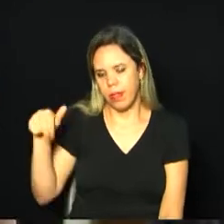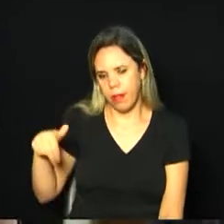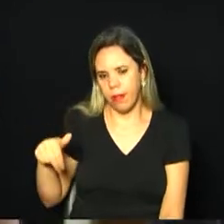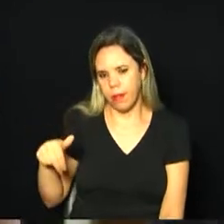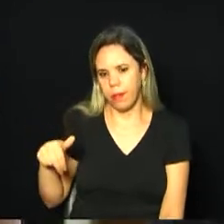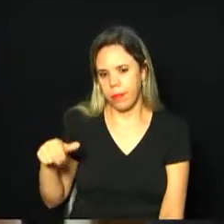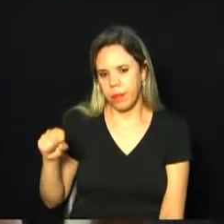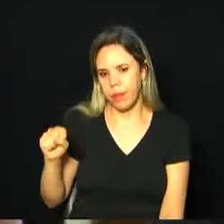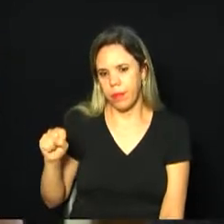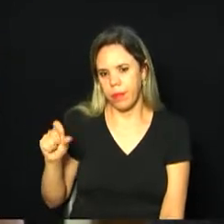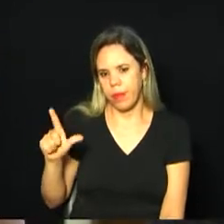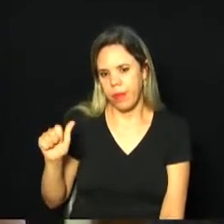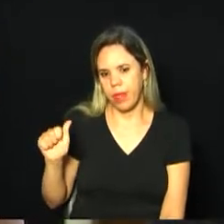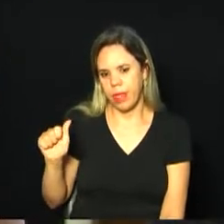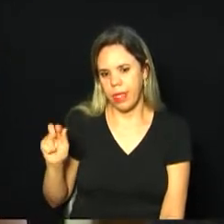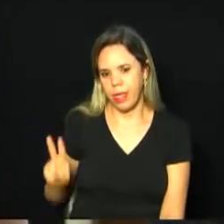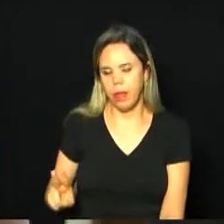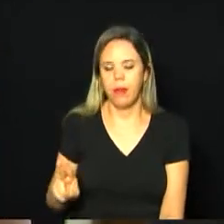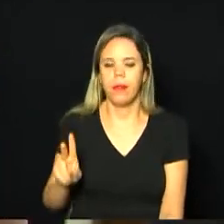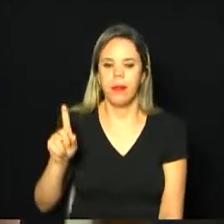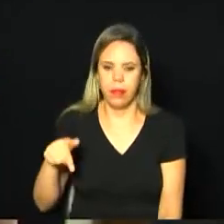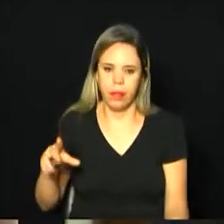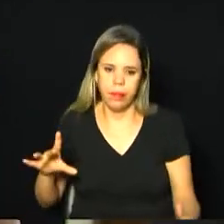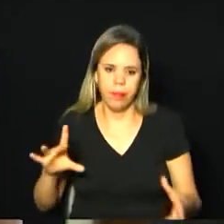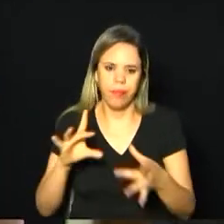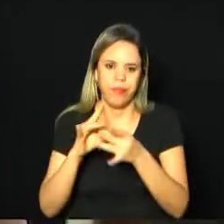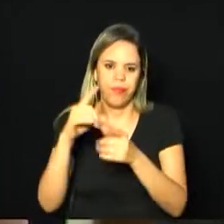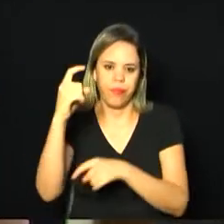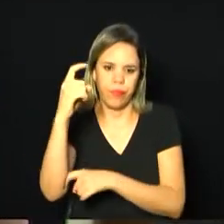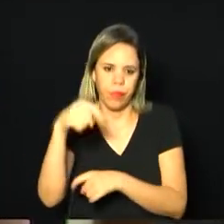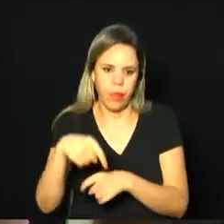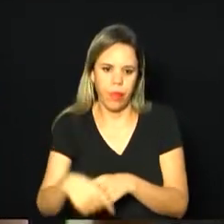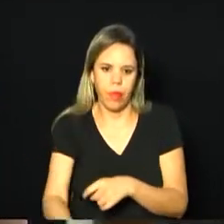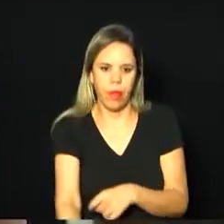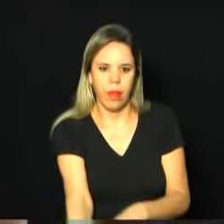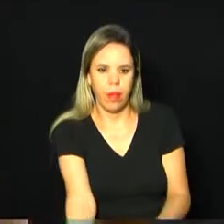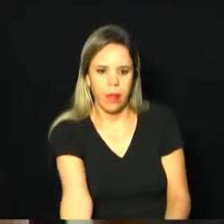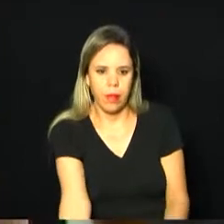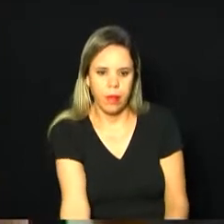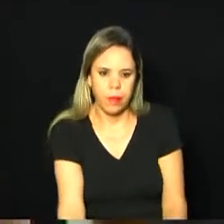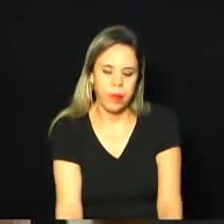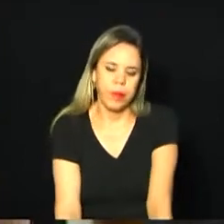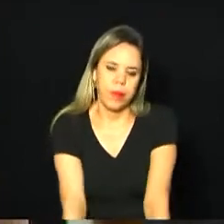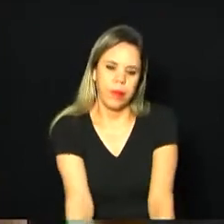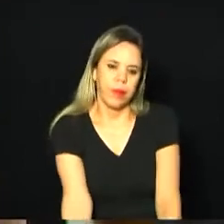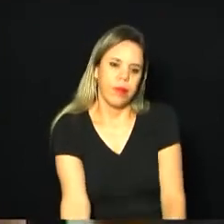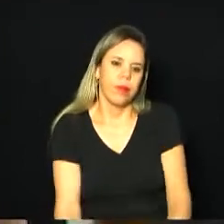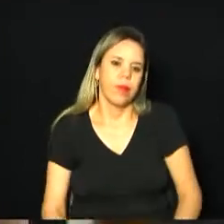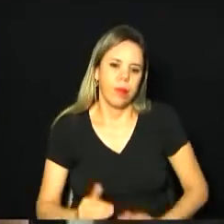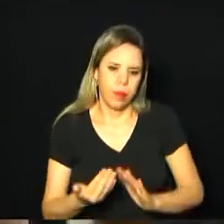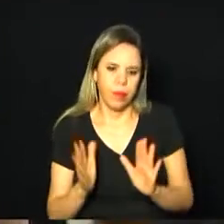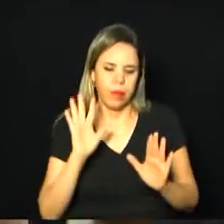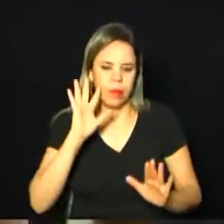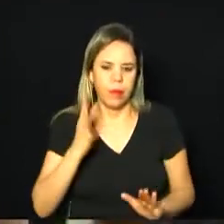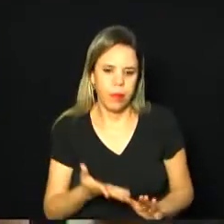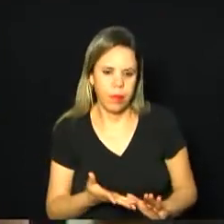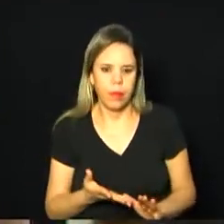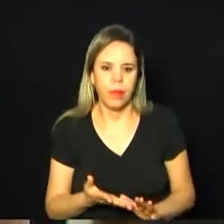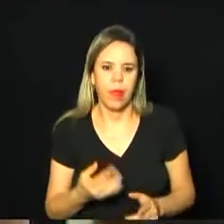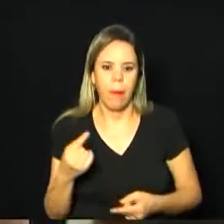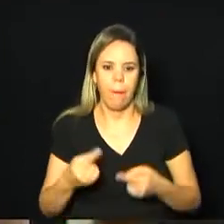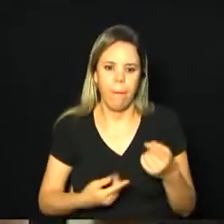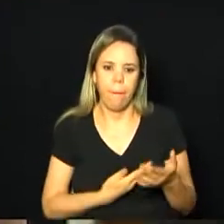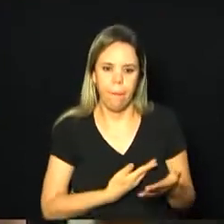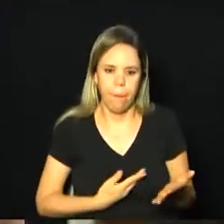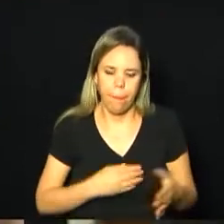história do Cambuí pelo que a gente conversava aqui não é exatamente a bem da verdade a Vivo Estanislau ela é resultado de uma política